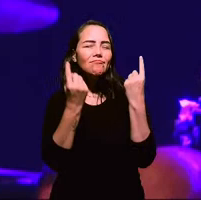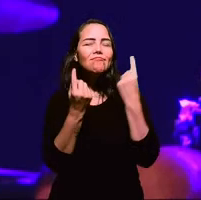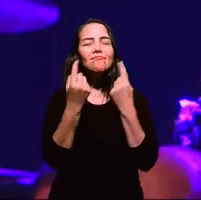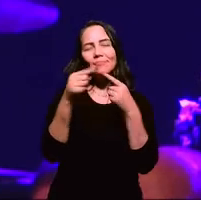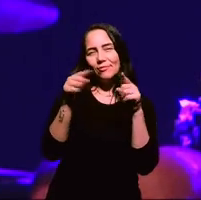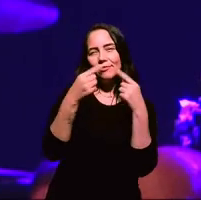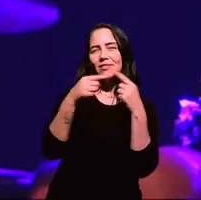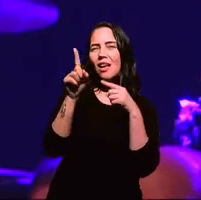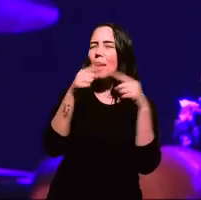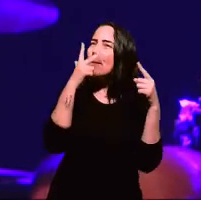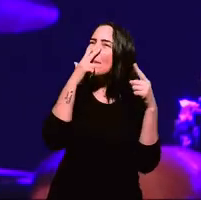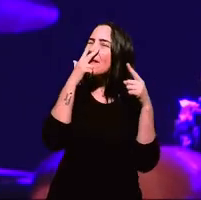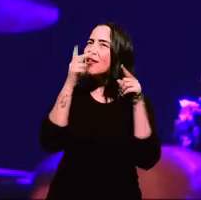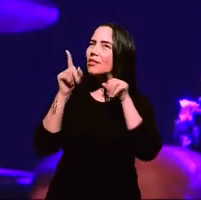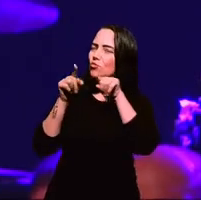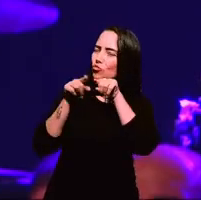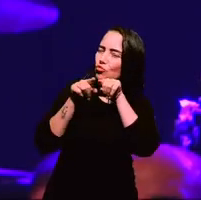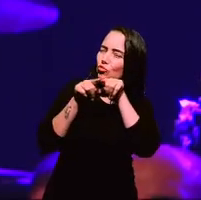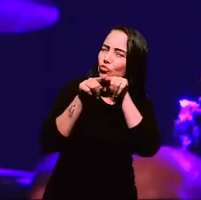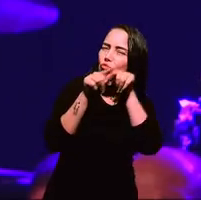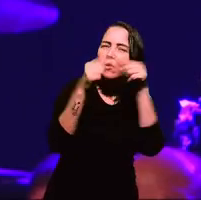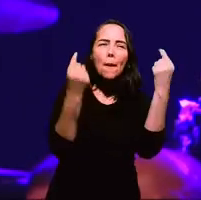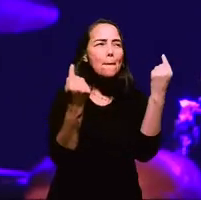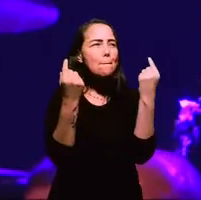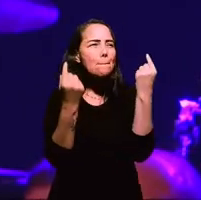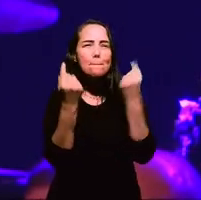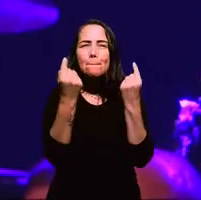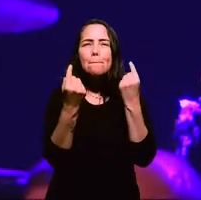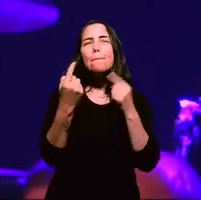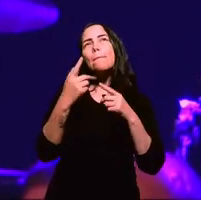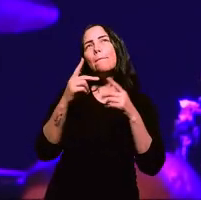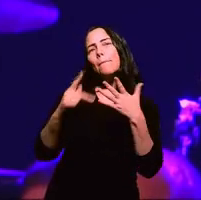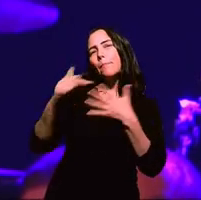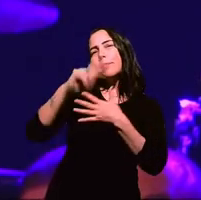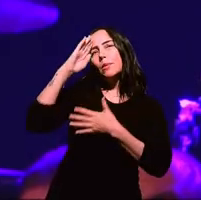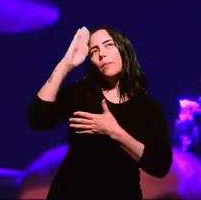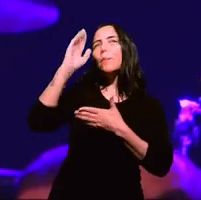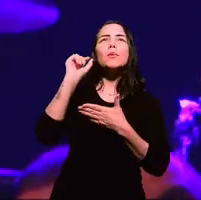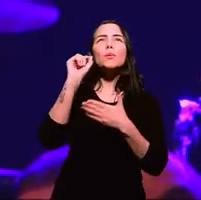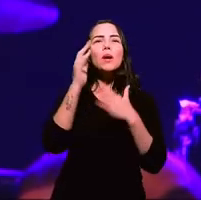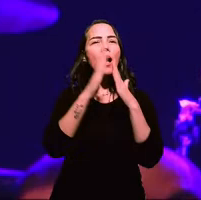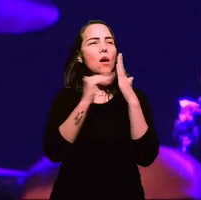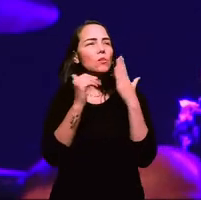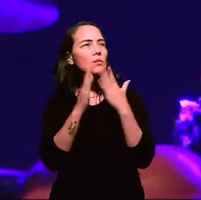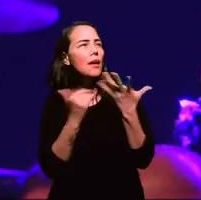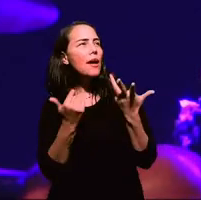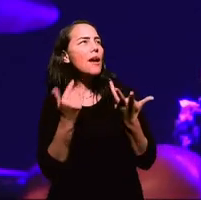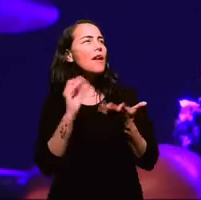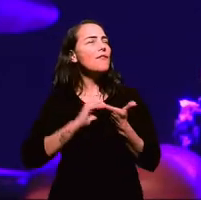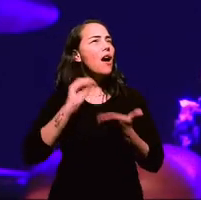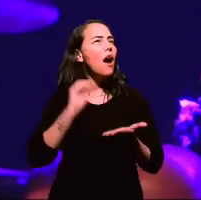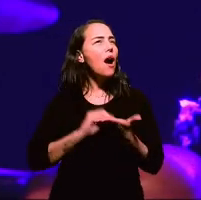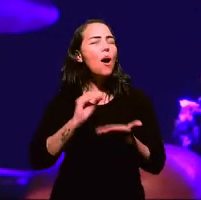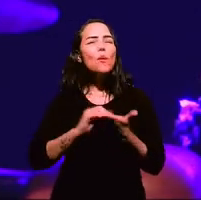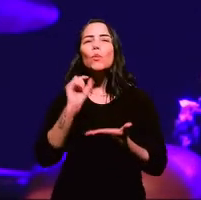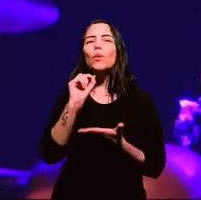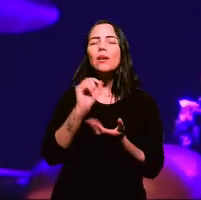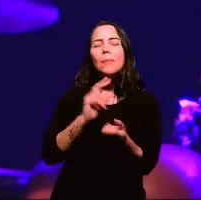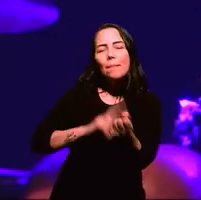obras que são similares, principalmente a ausência, por exemplo, de um contorno melódico bem definido,